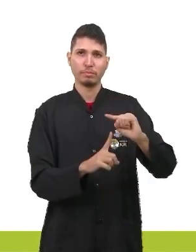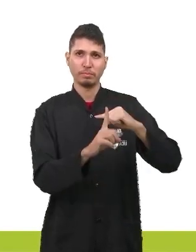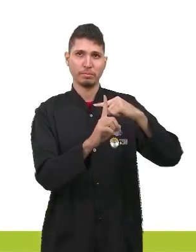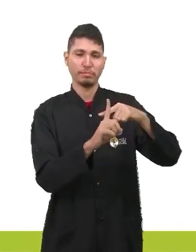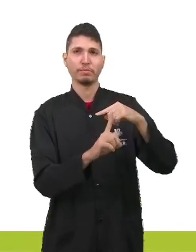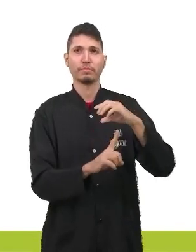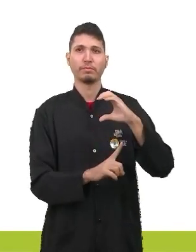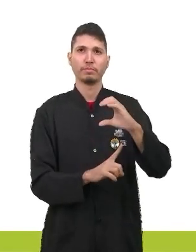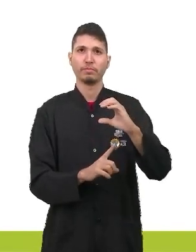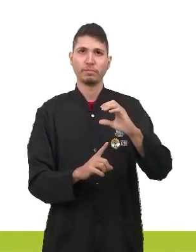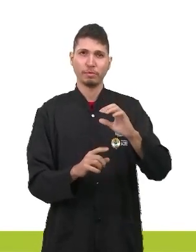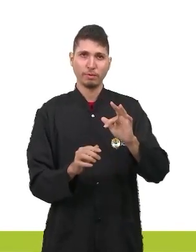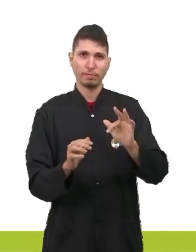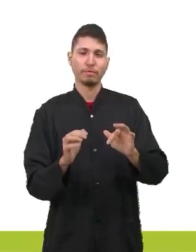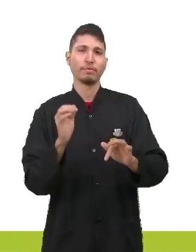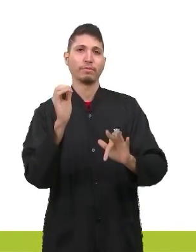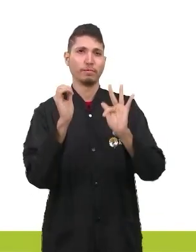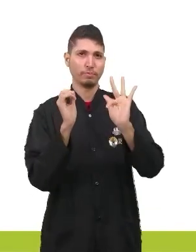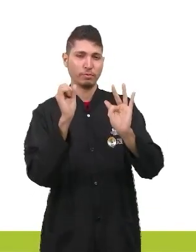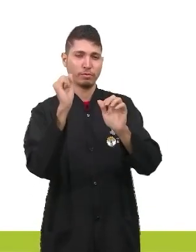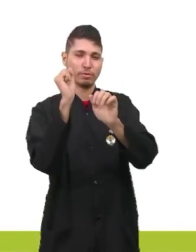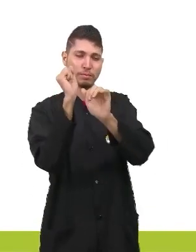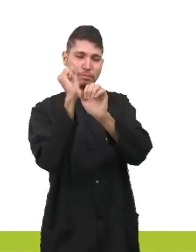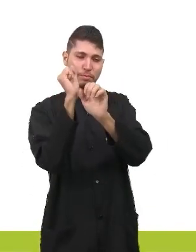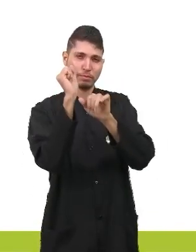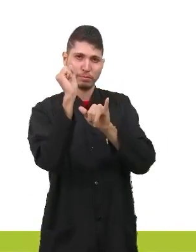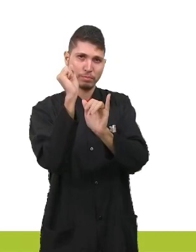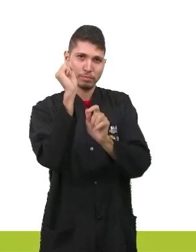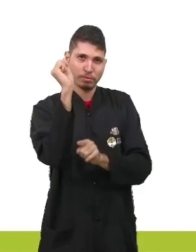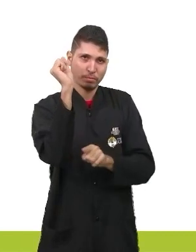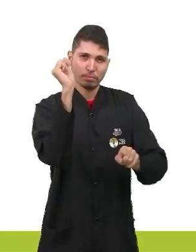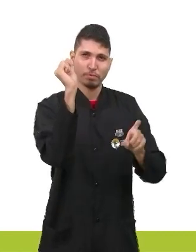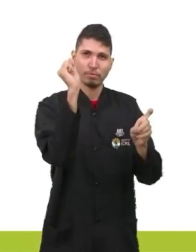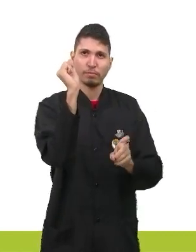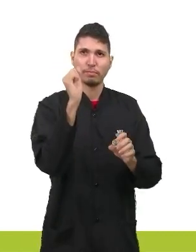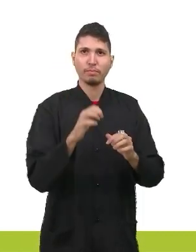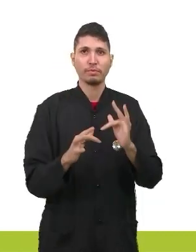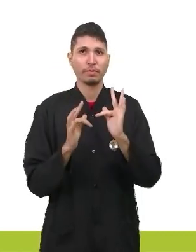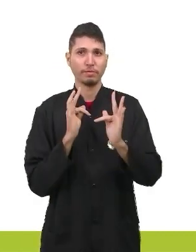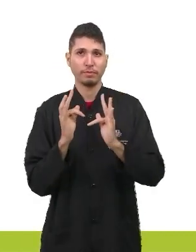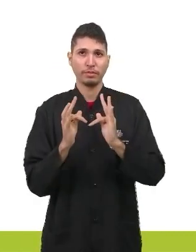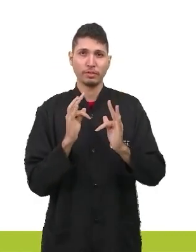função polinomial do segundo grau. Na física a gente vai encontrar altura